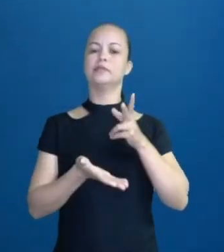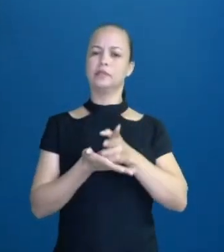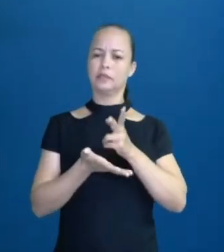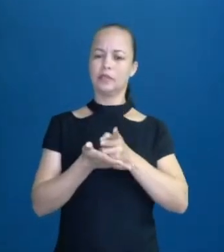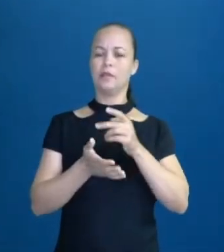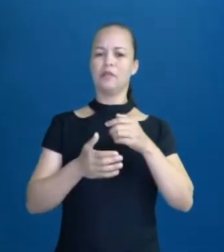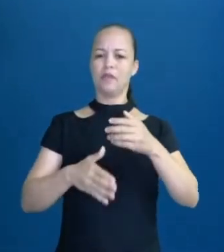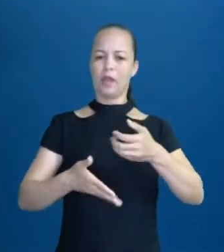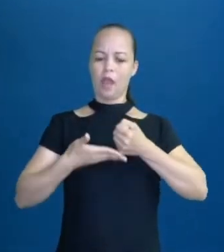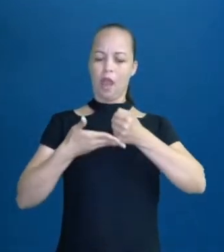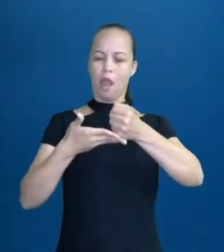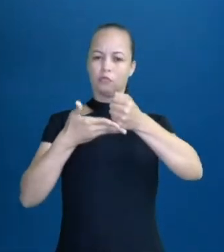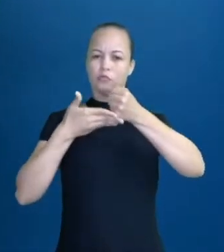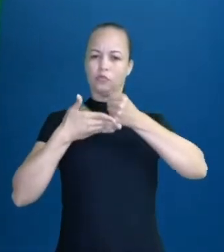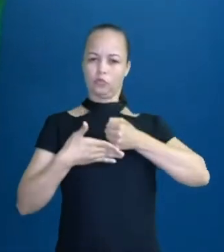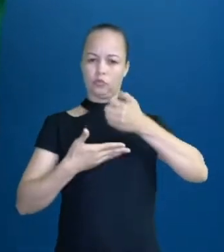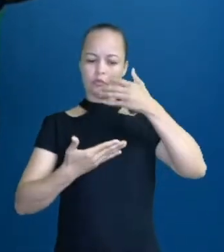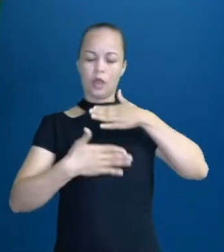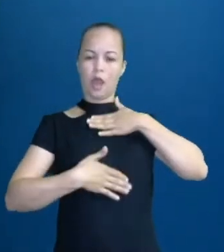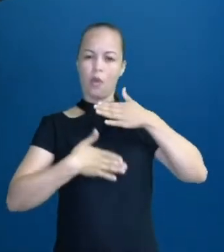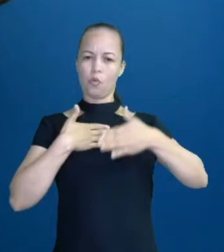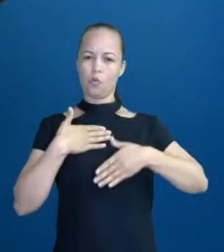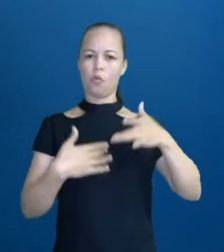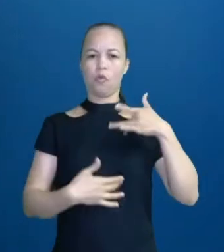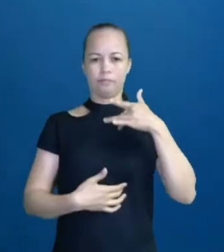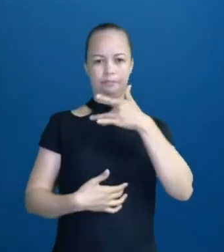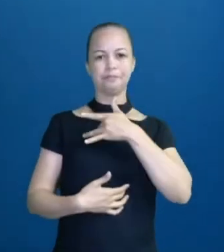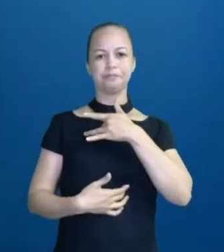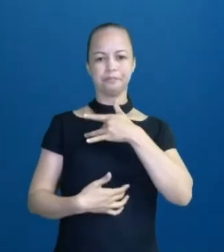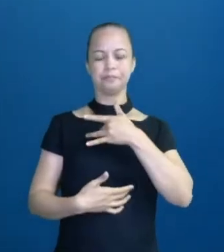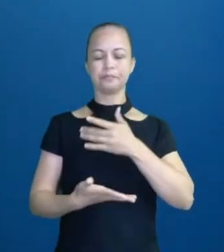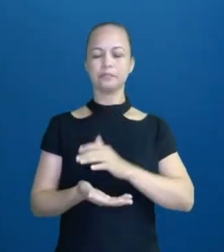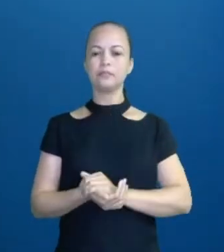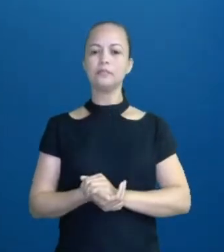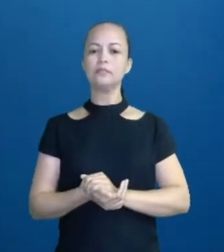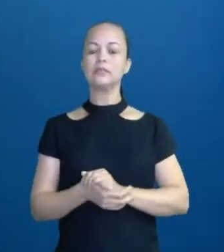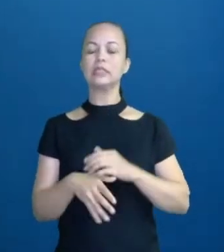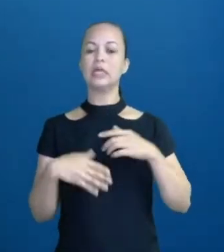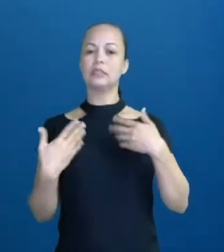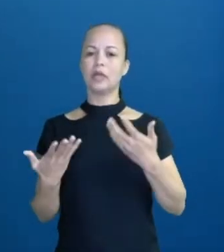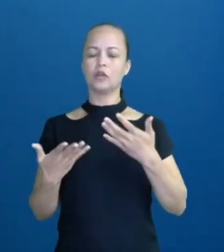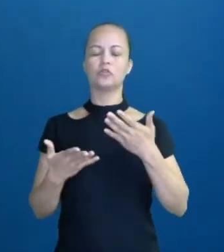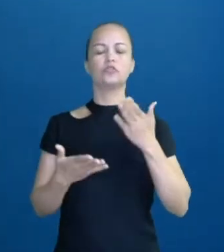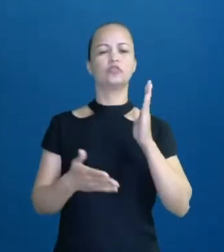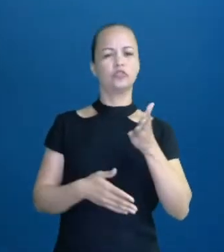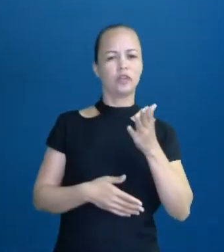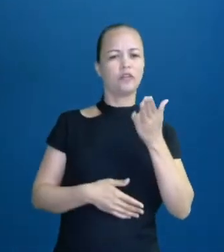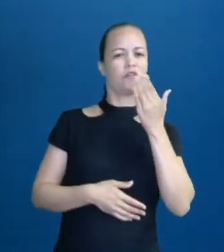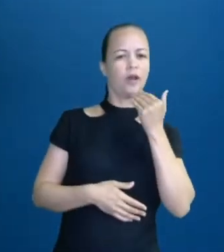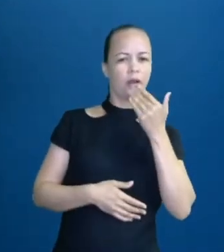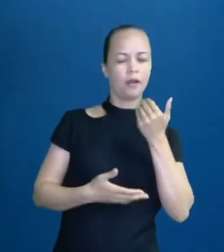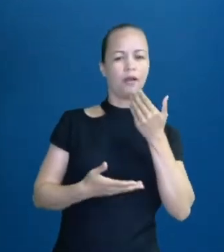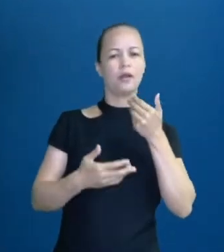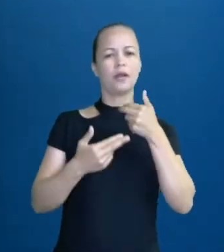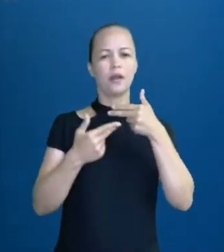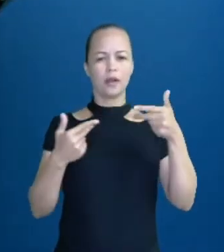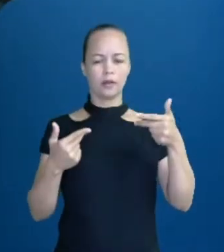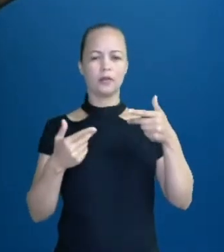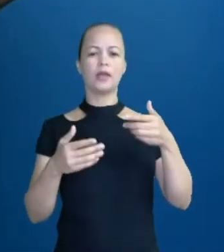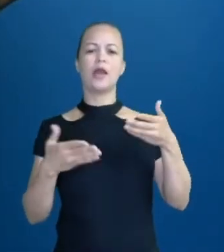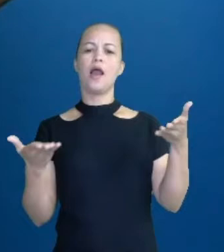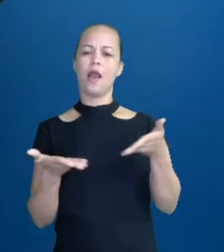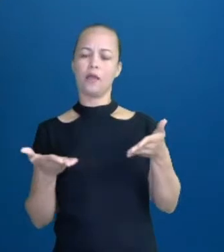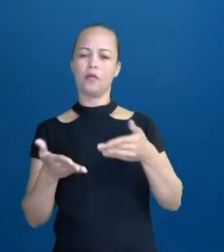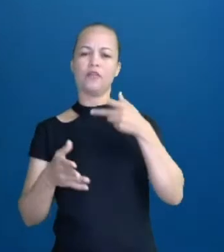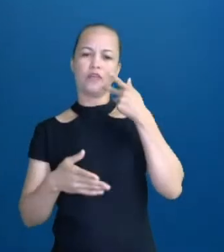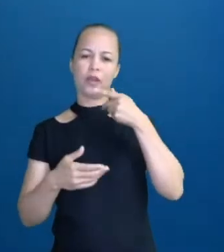obviamente, favorecendo esse processo de saúde do nosso corpo, tá certo? Portanto, a gente já falou de alimentação, falamos agora de prática